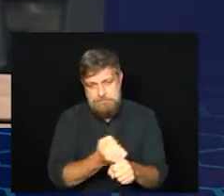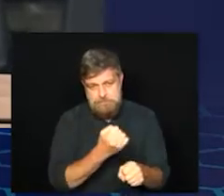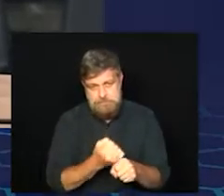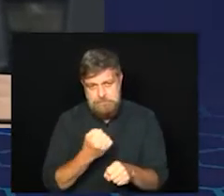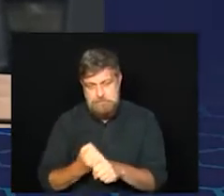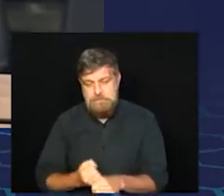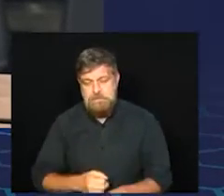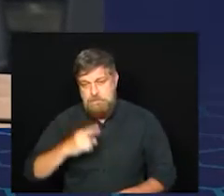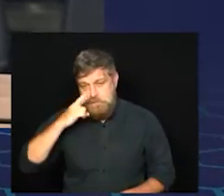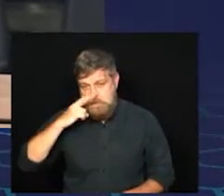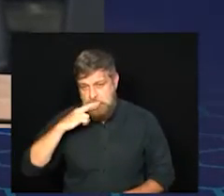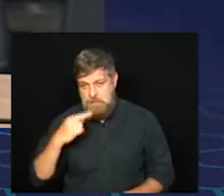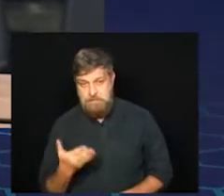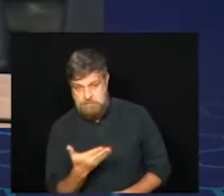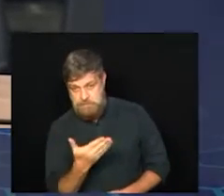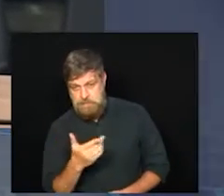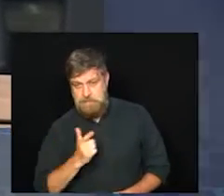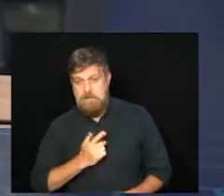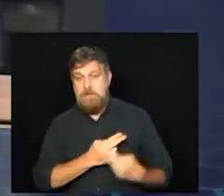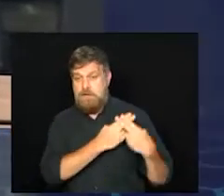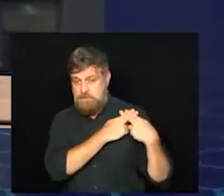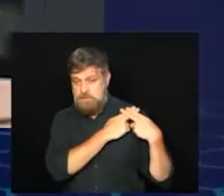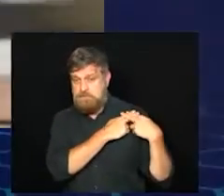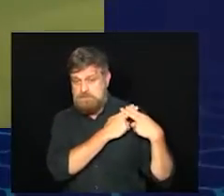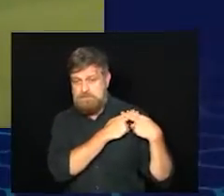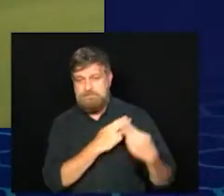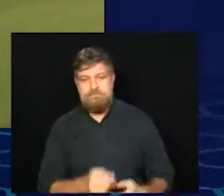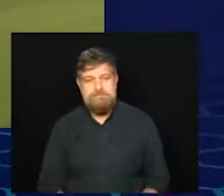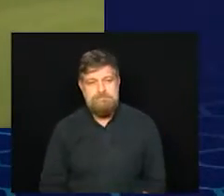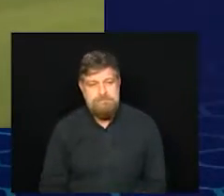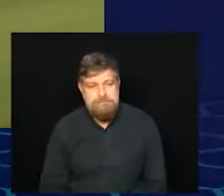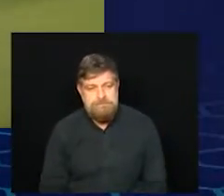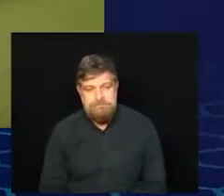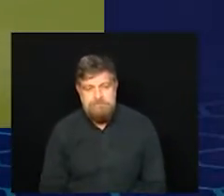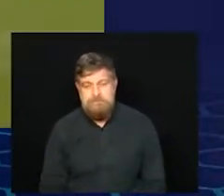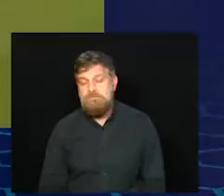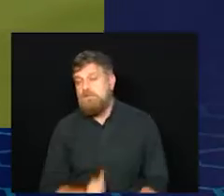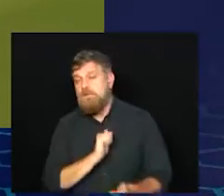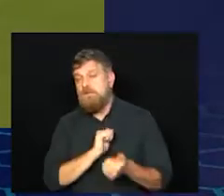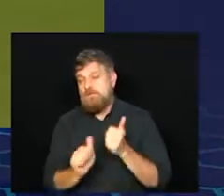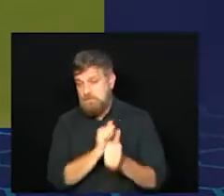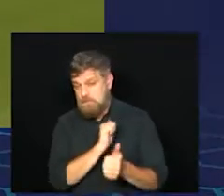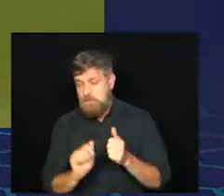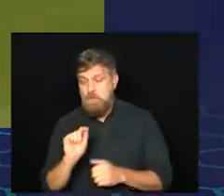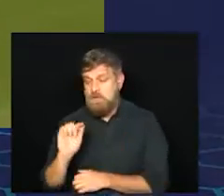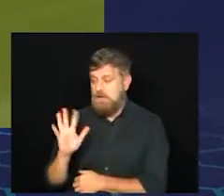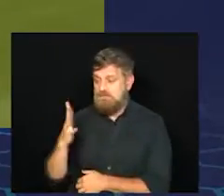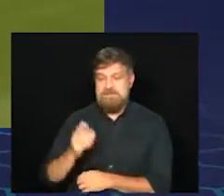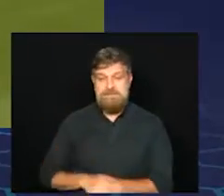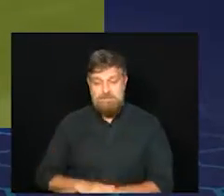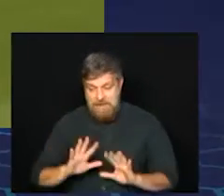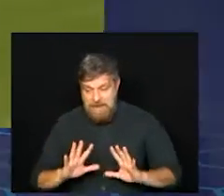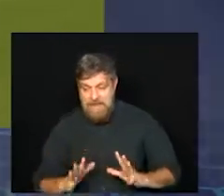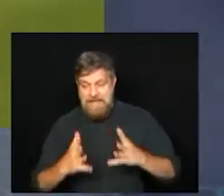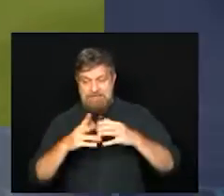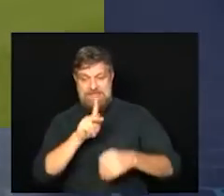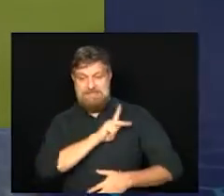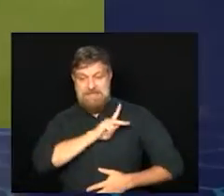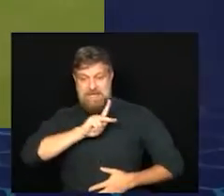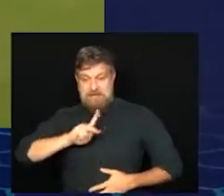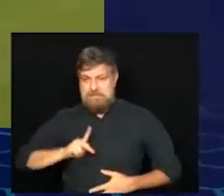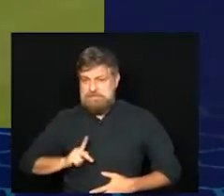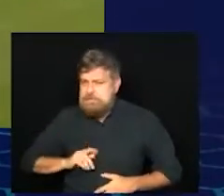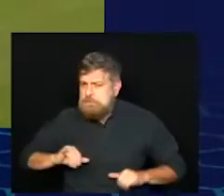Vereador Arnaldo Salvetti será o presidente. E no esporte, no dia do aniversário, Ponte